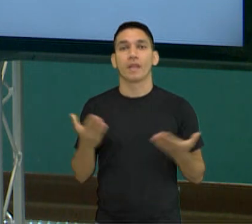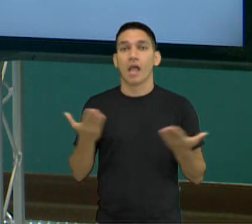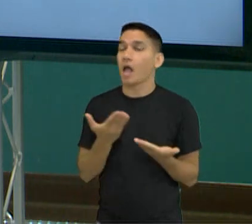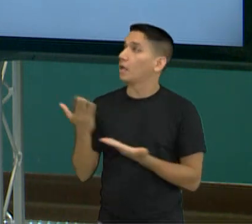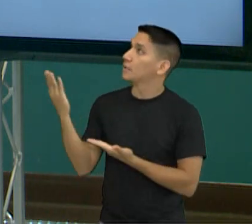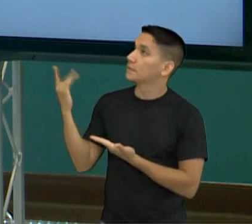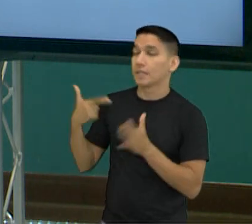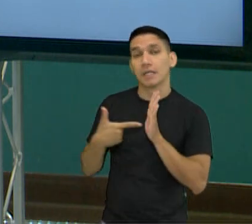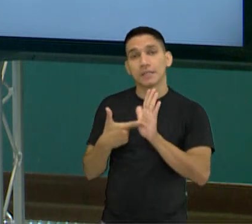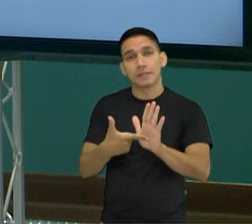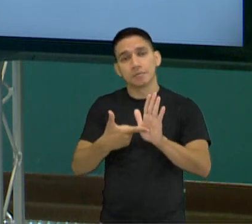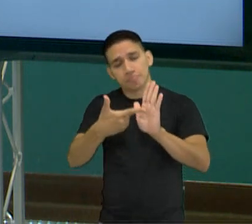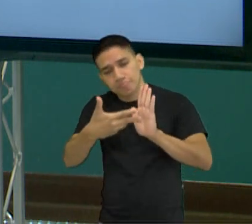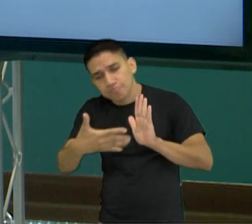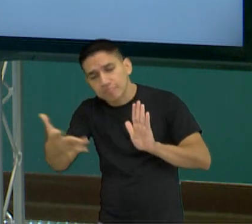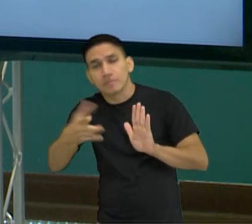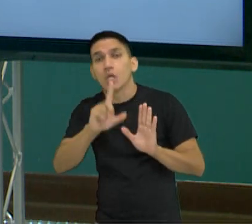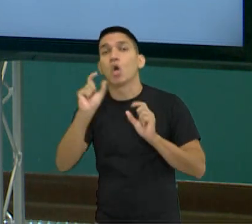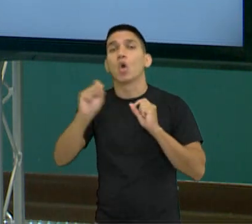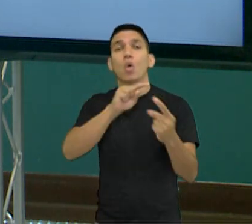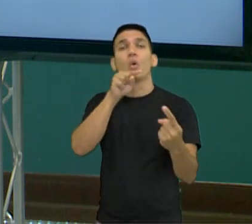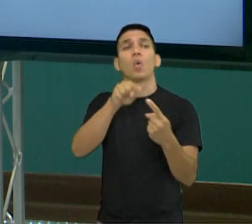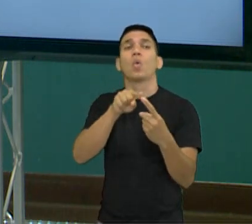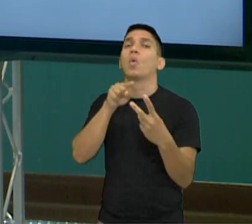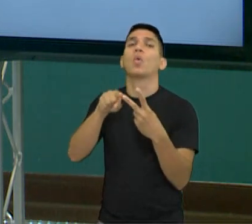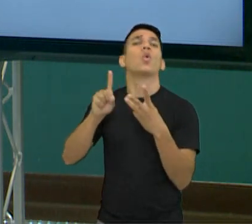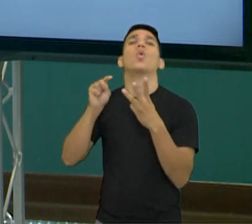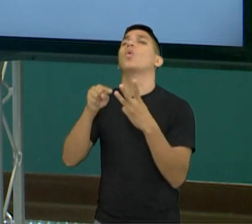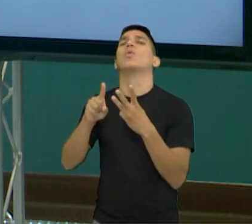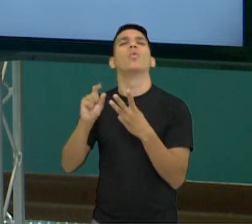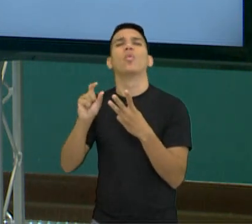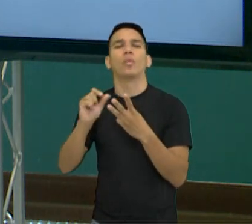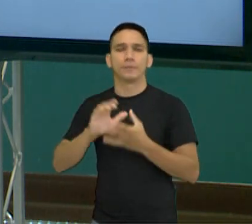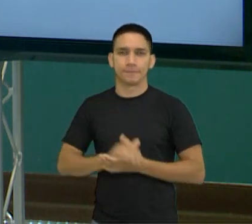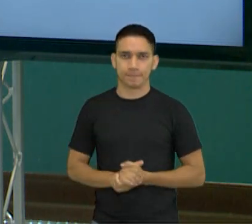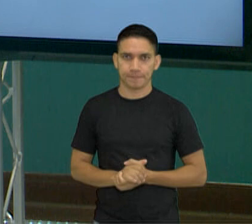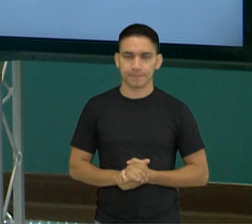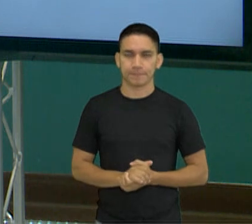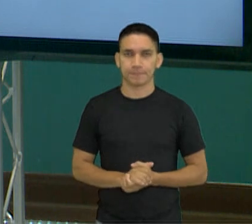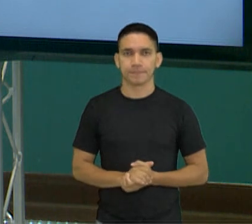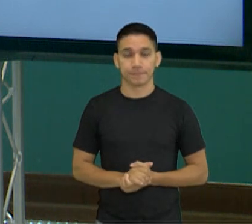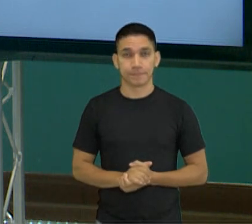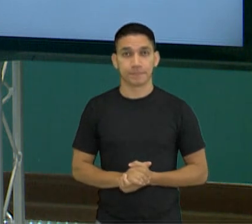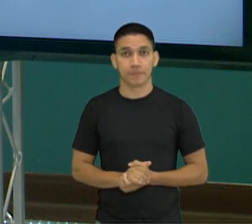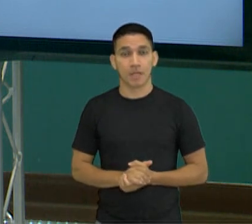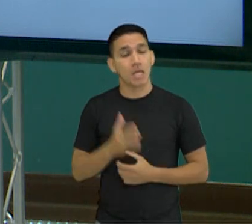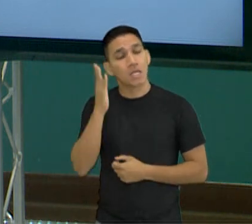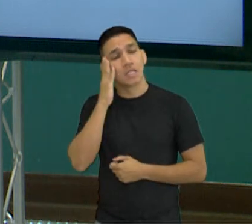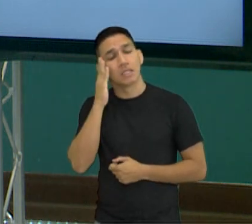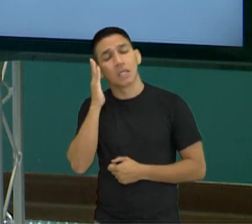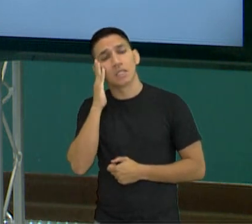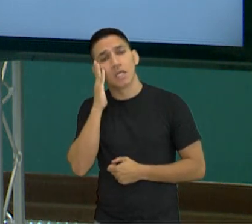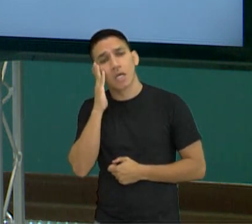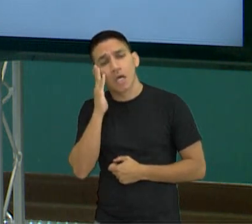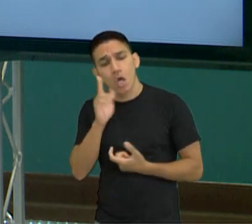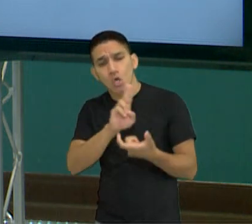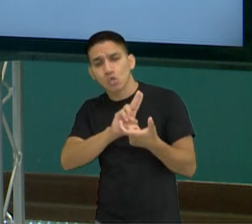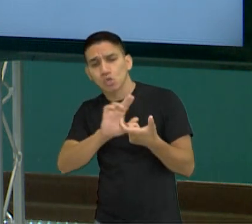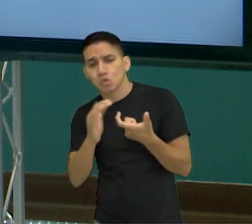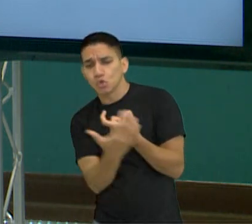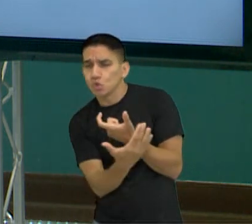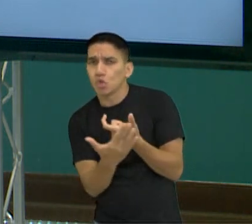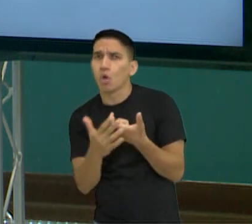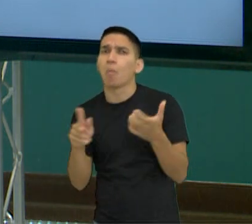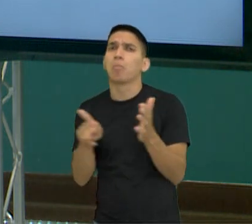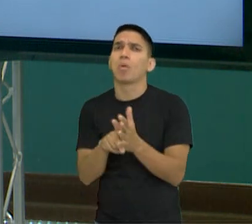Esta aula nós temos alguns objetivos. Quais são, professor? Conhecer a nomenclatura dos